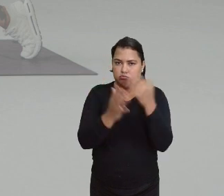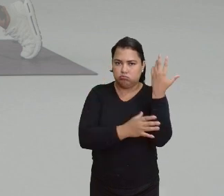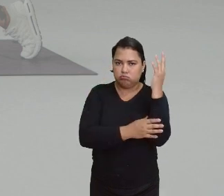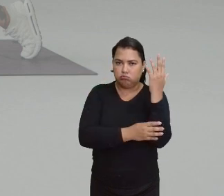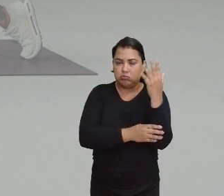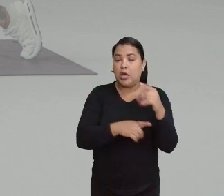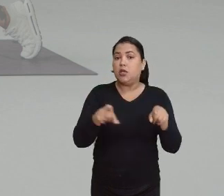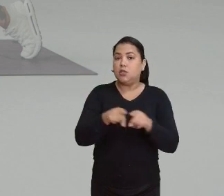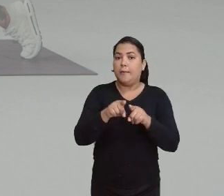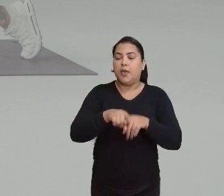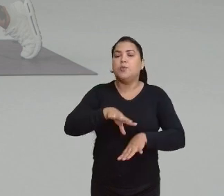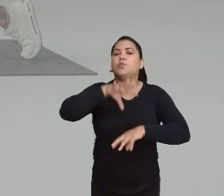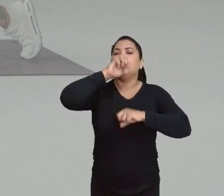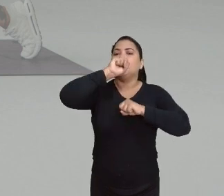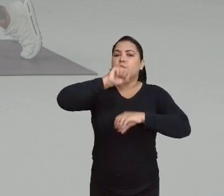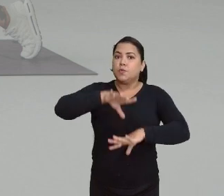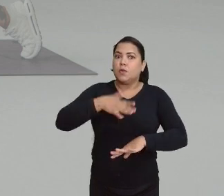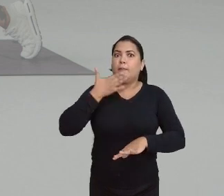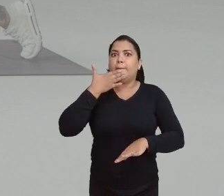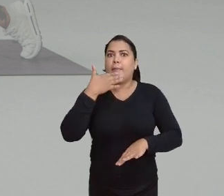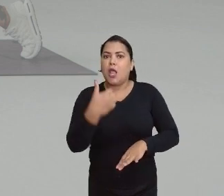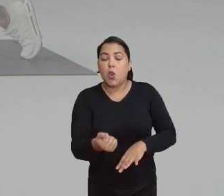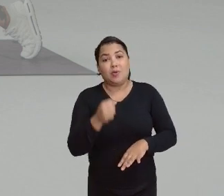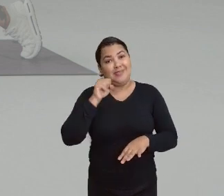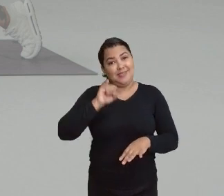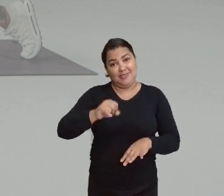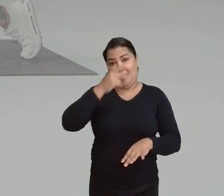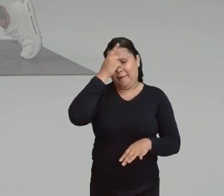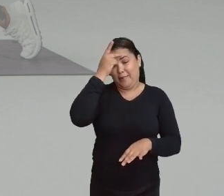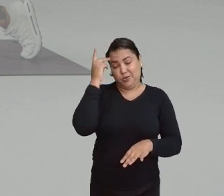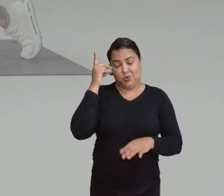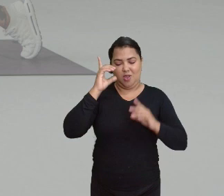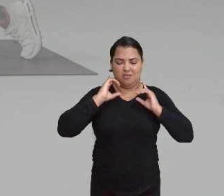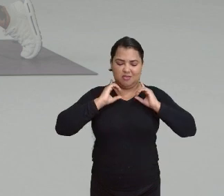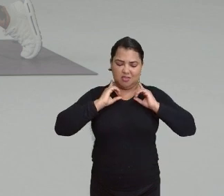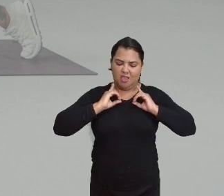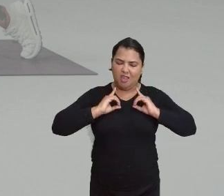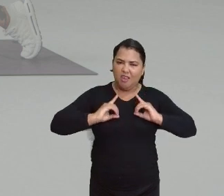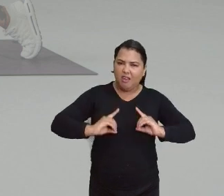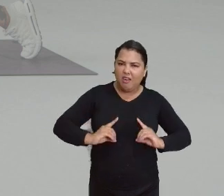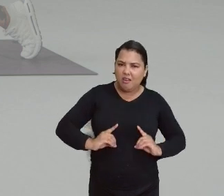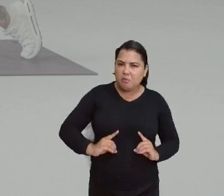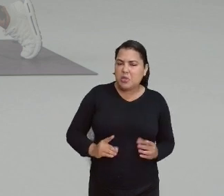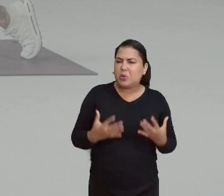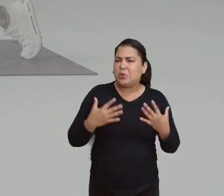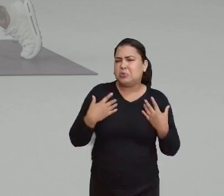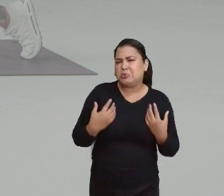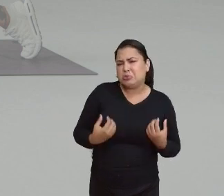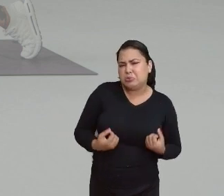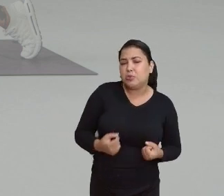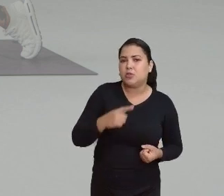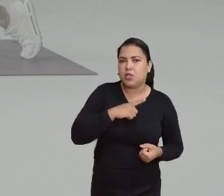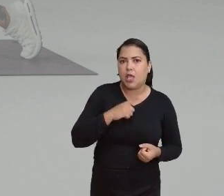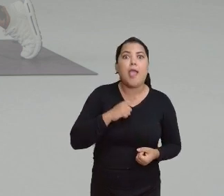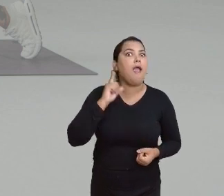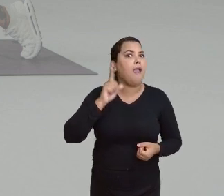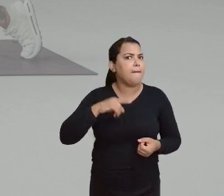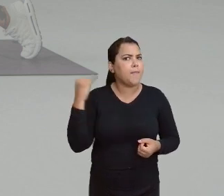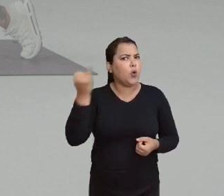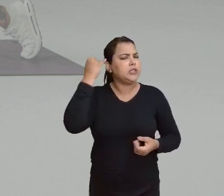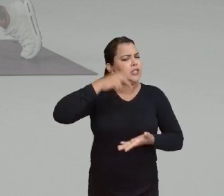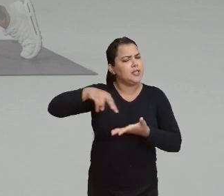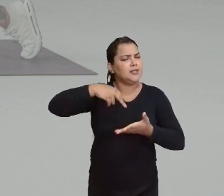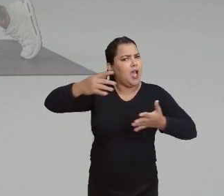resistência cardiorrespiratória, né? Para a depressão. Então, assim, é extremamente importante, né? Quando você